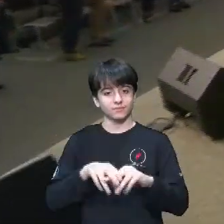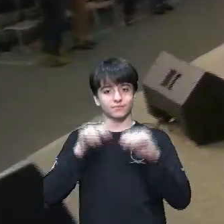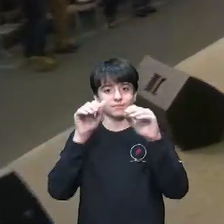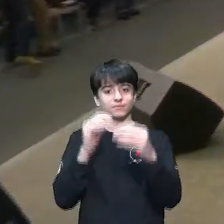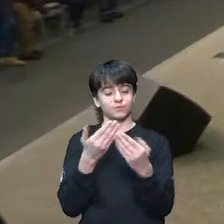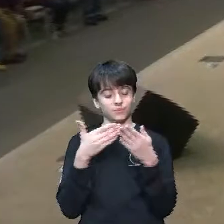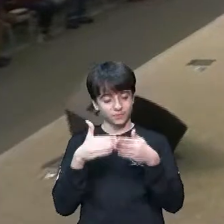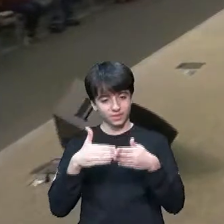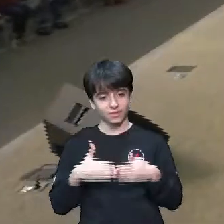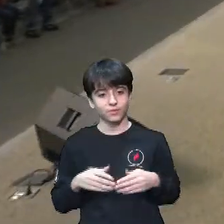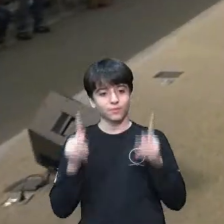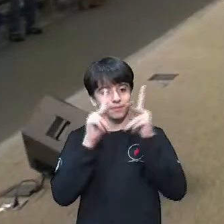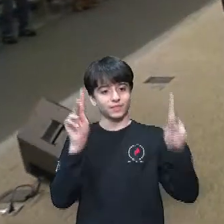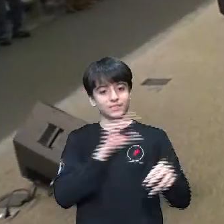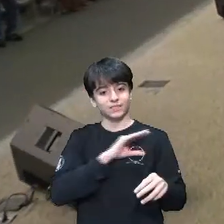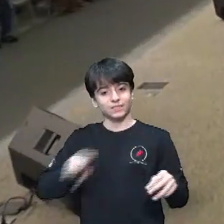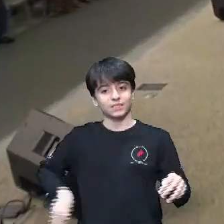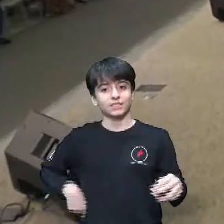de Cristo para a igreja.